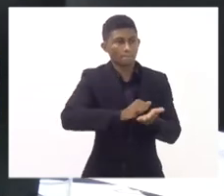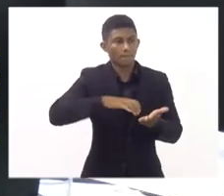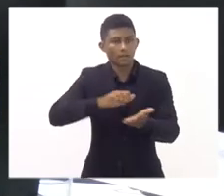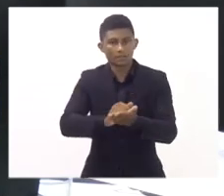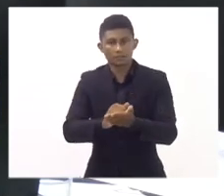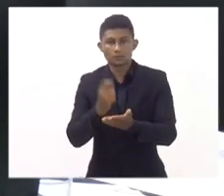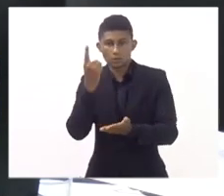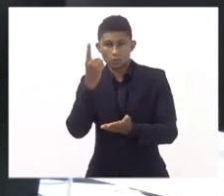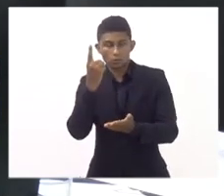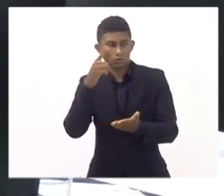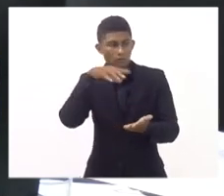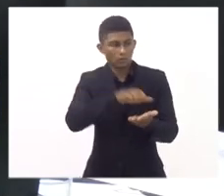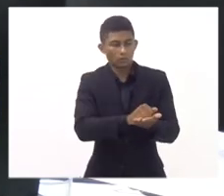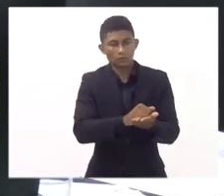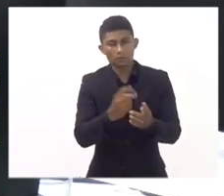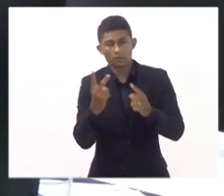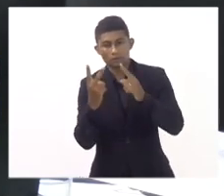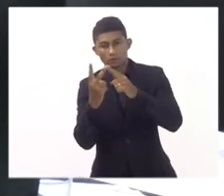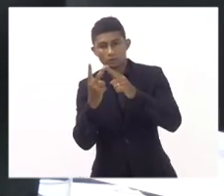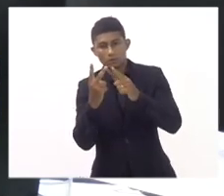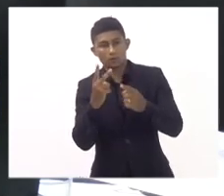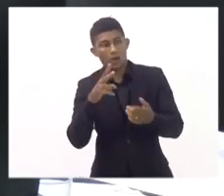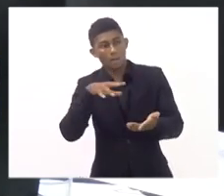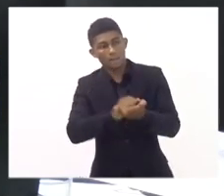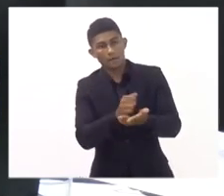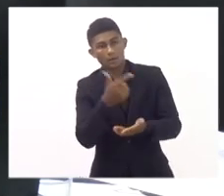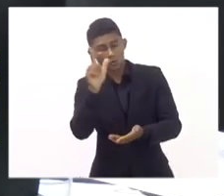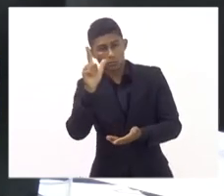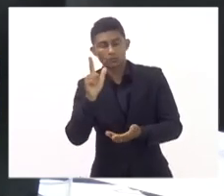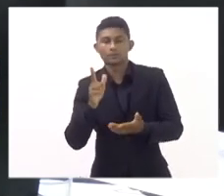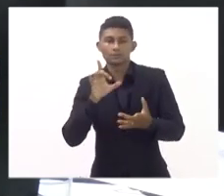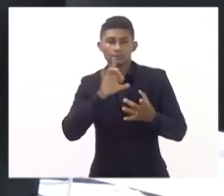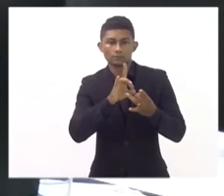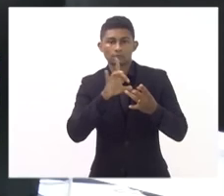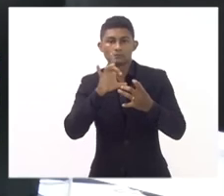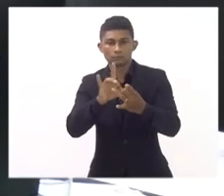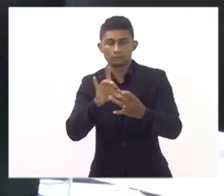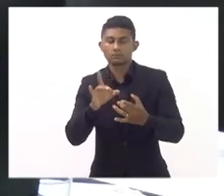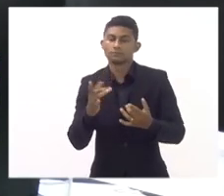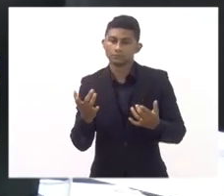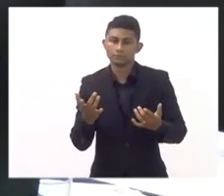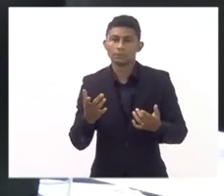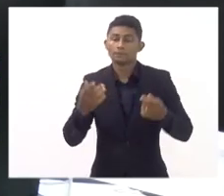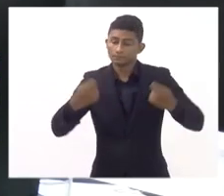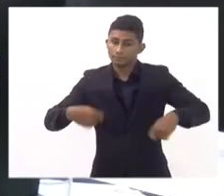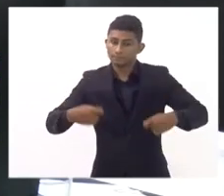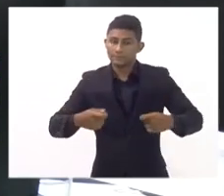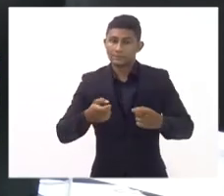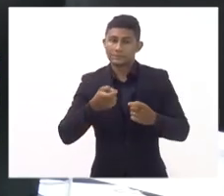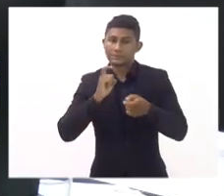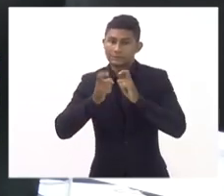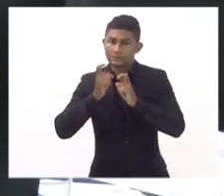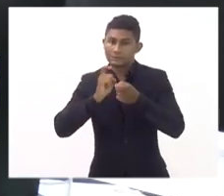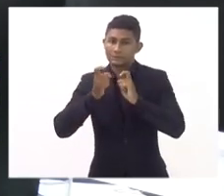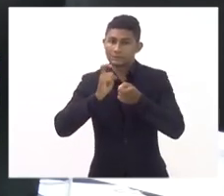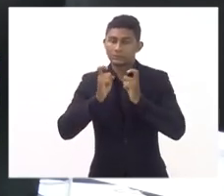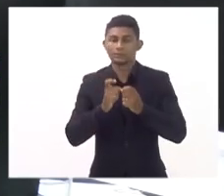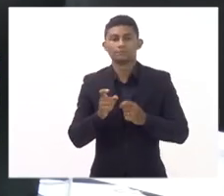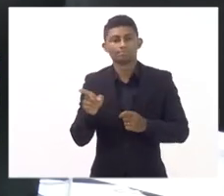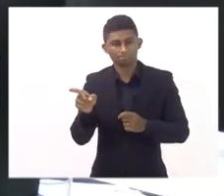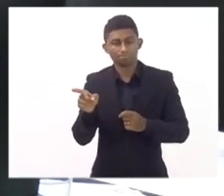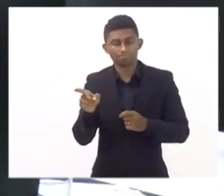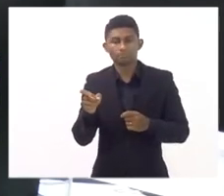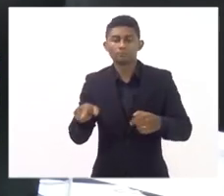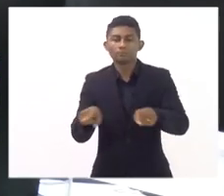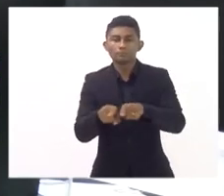talvez seja um debate mais operacional que tem que ser feito no caso do estudante do concomitante. E no caso subsequente, a